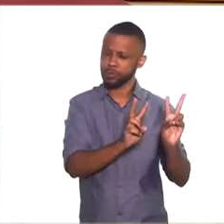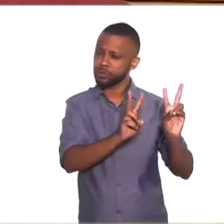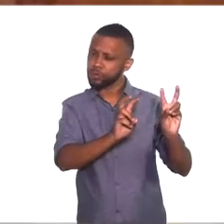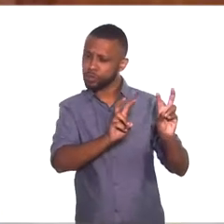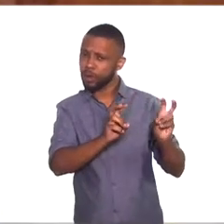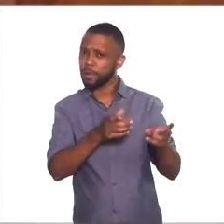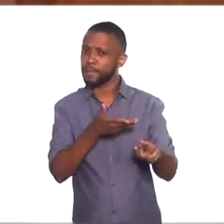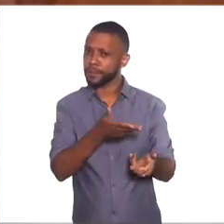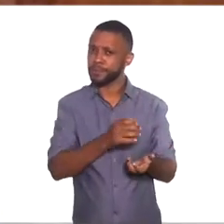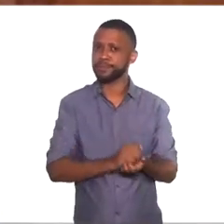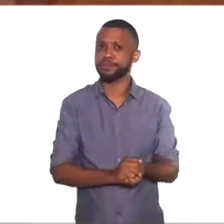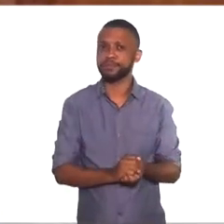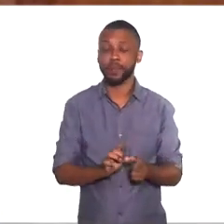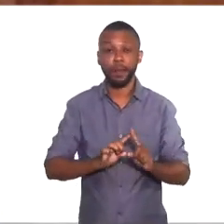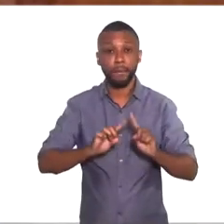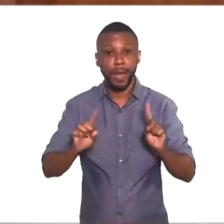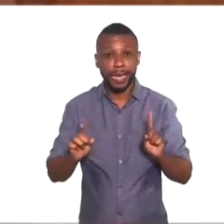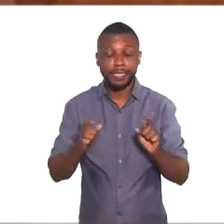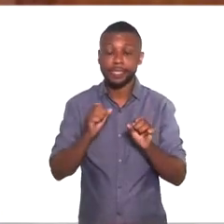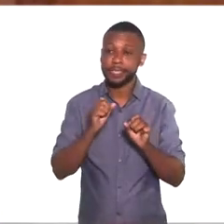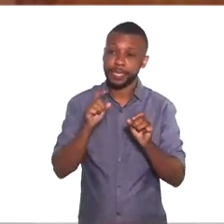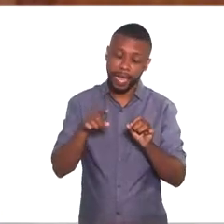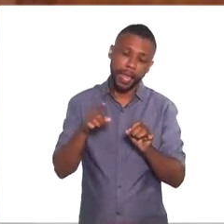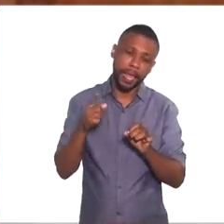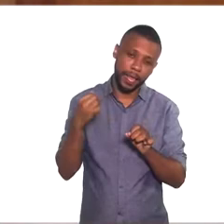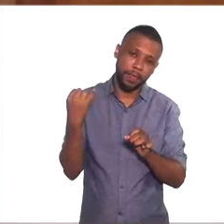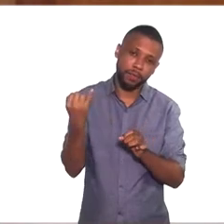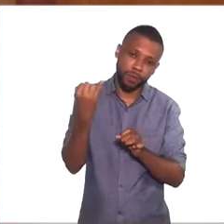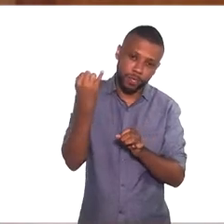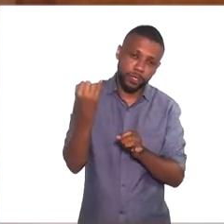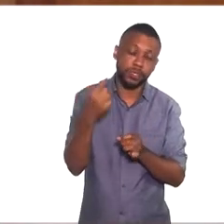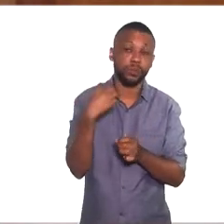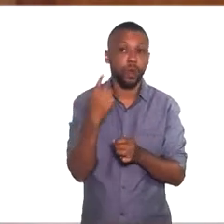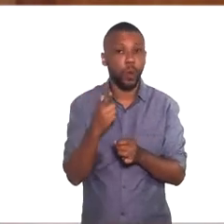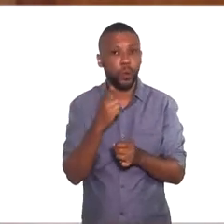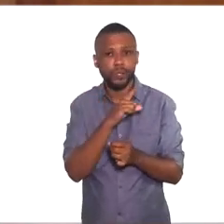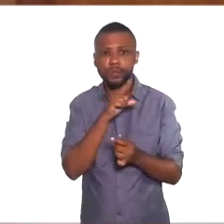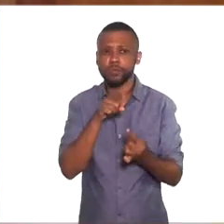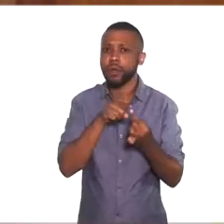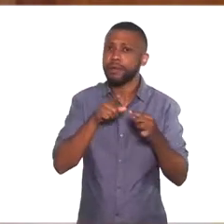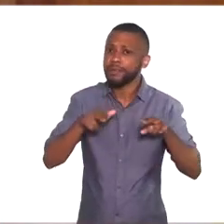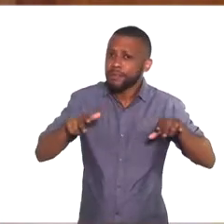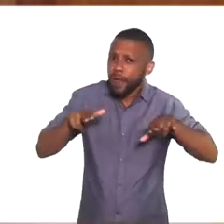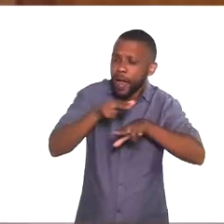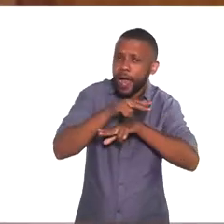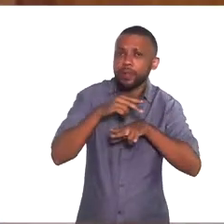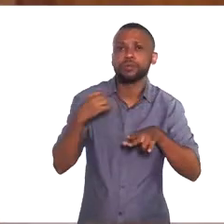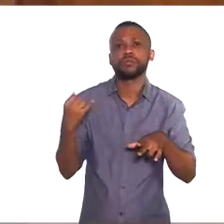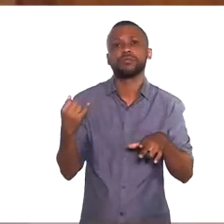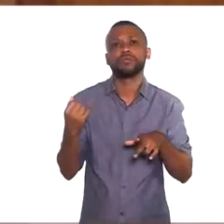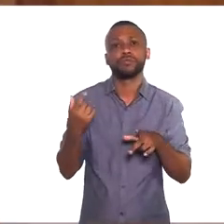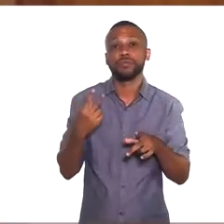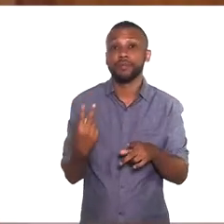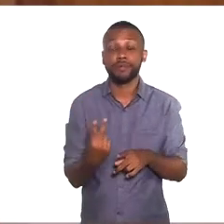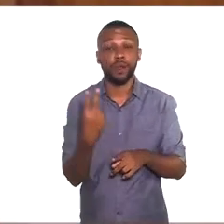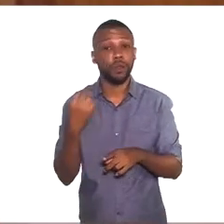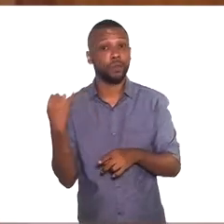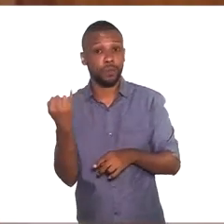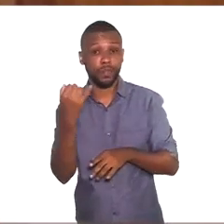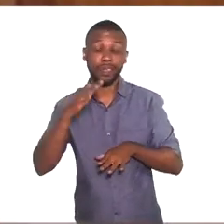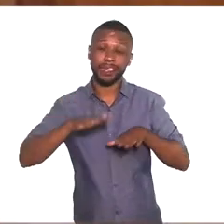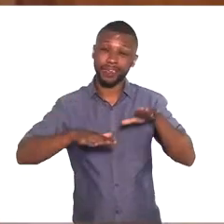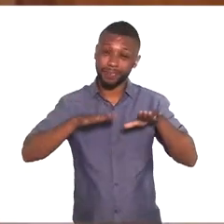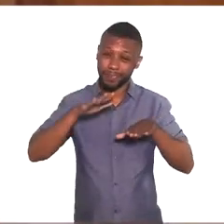preconceito em relação a isso né mas sem dúvida que ele nasce atingirmos todos os tipos para dar valores